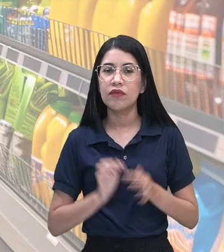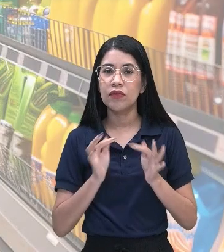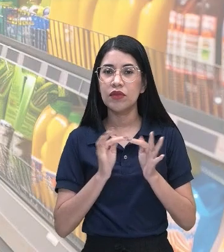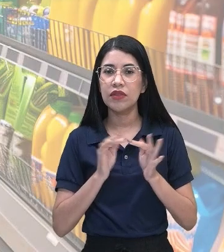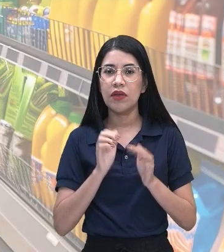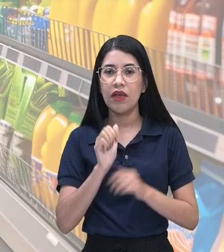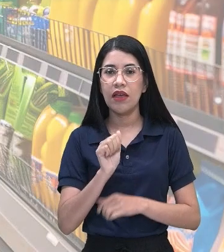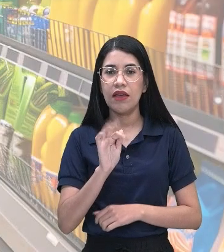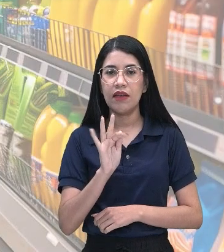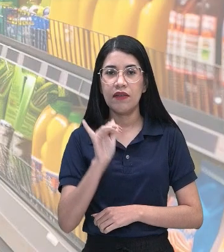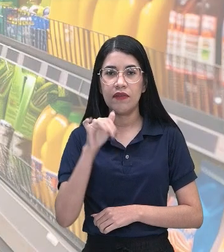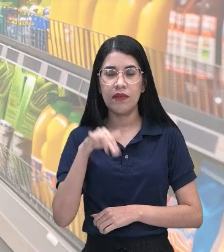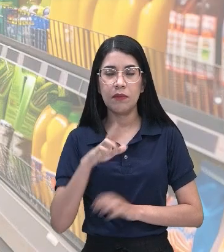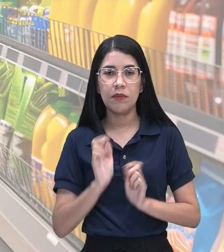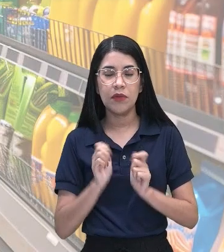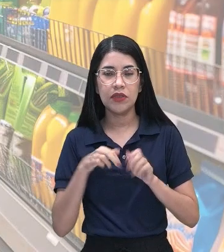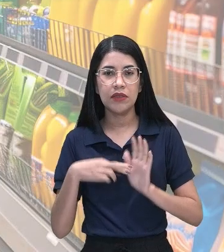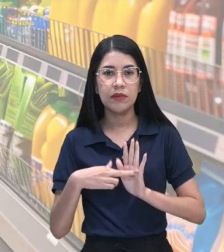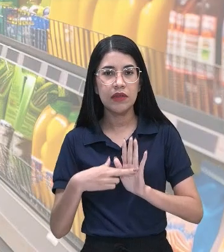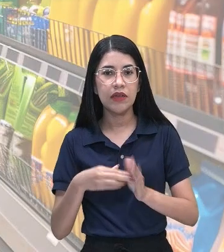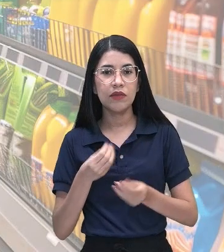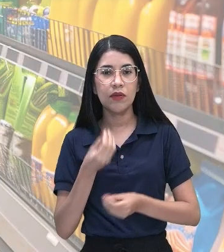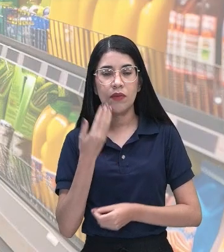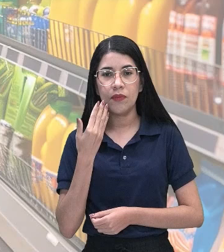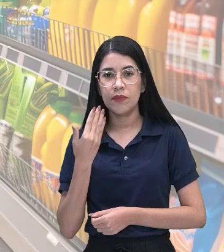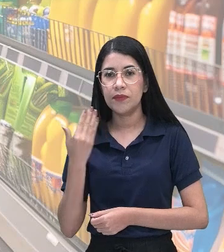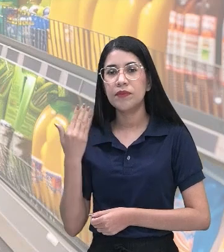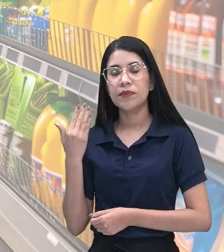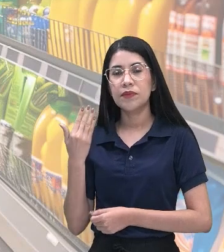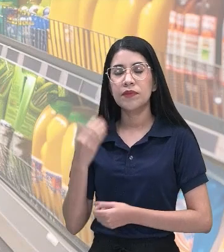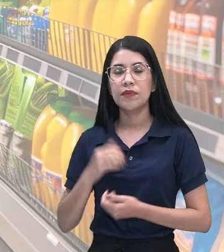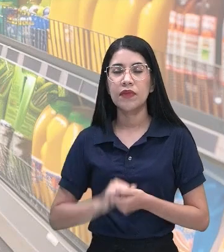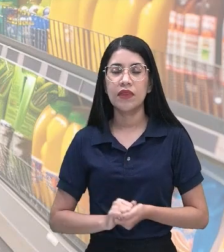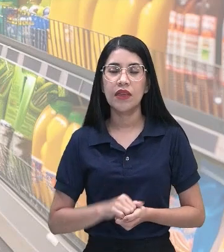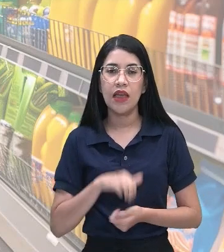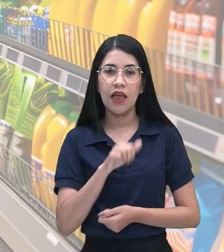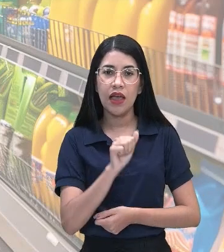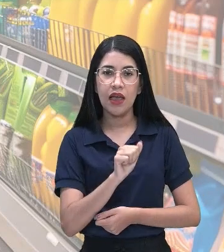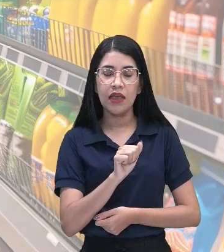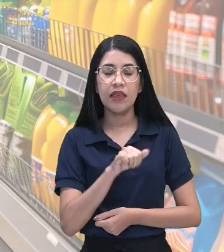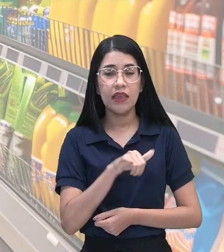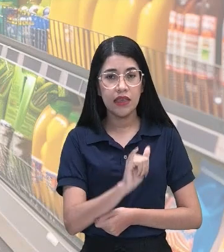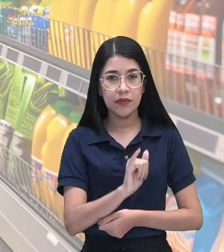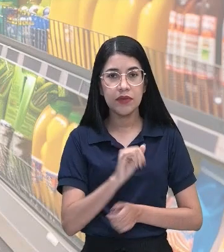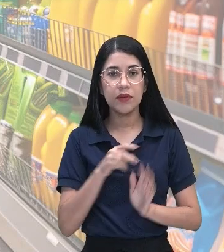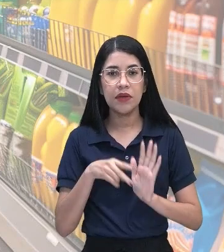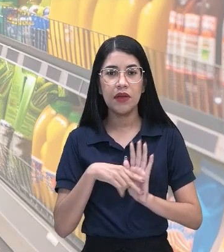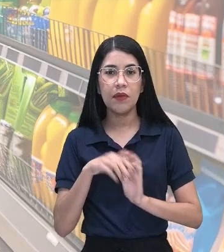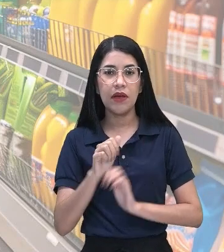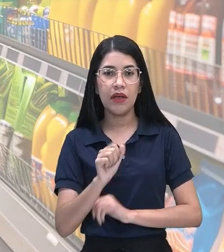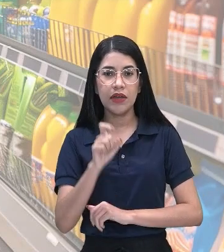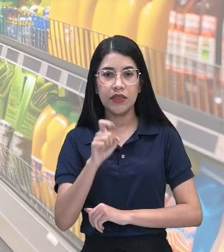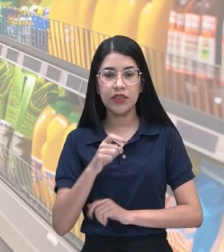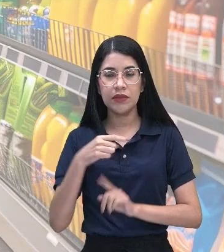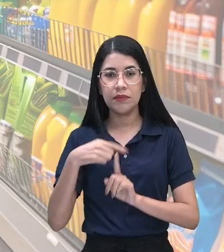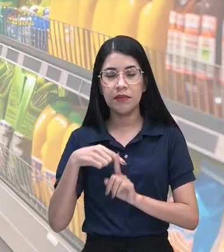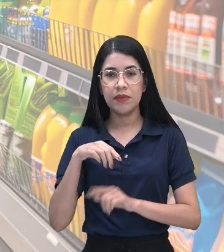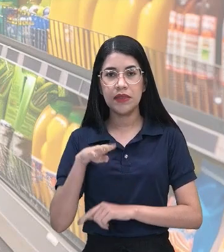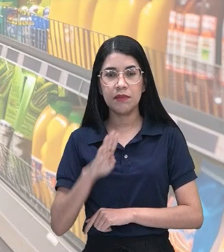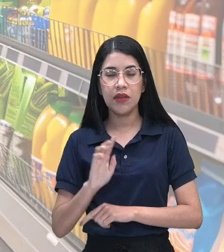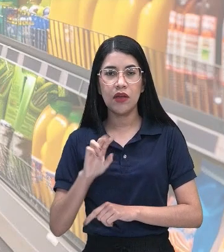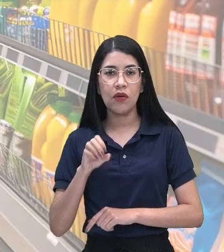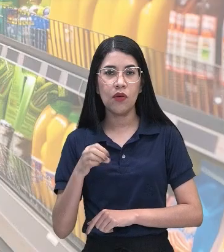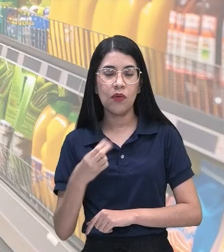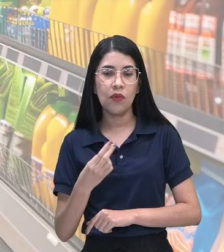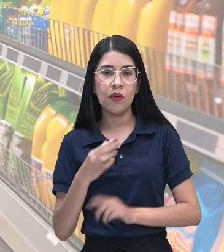quando pode ser representada pela fórmula que vocês estão vendo aqui do meu lado. Y igual a x mais b ou f